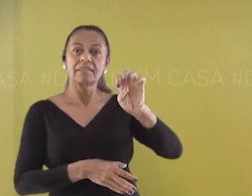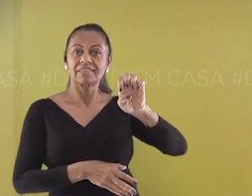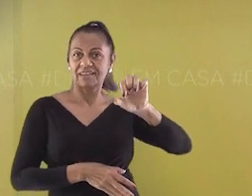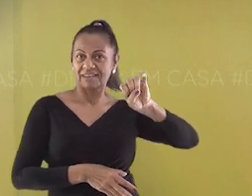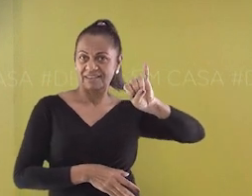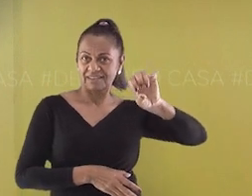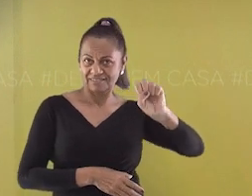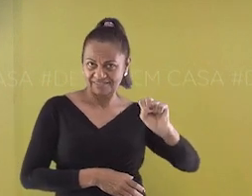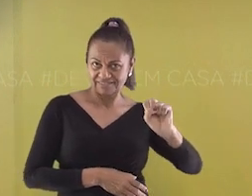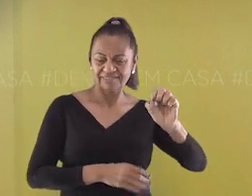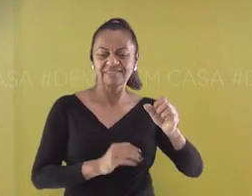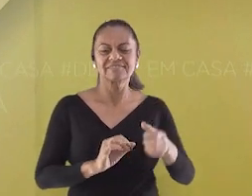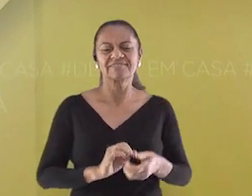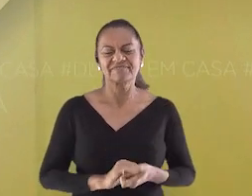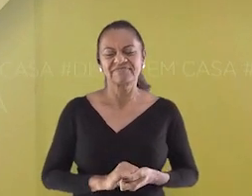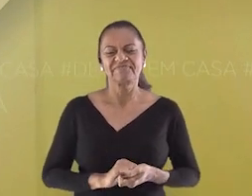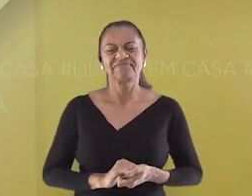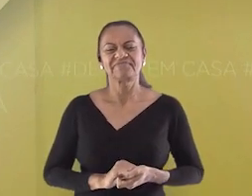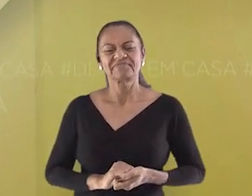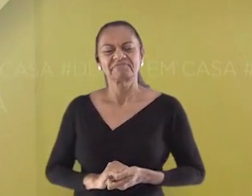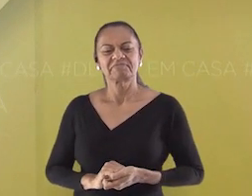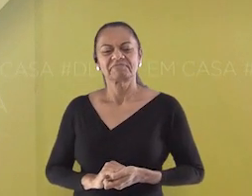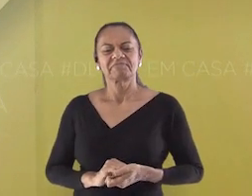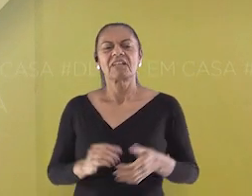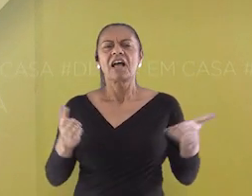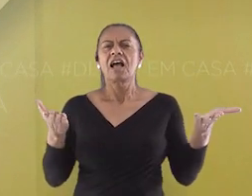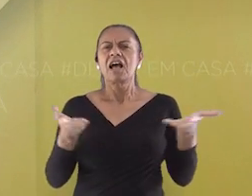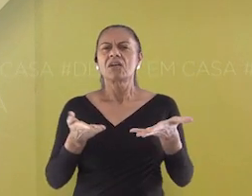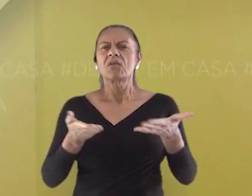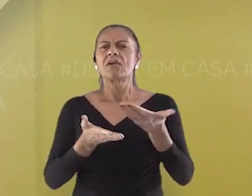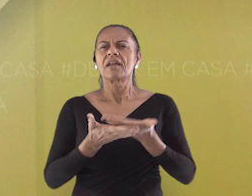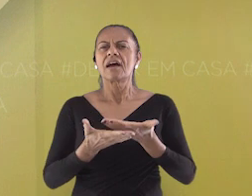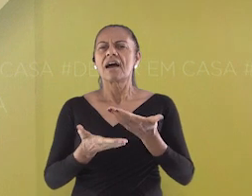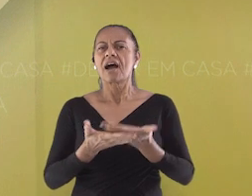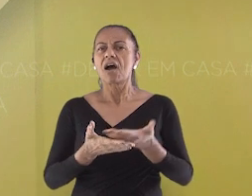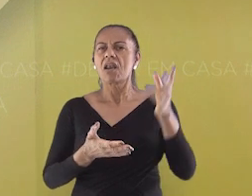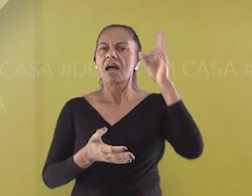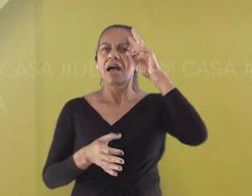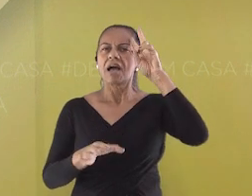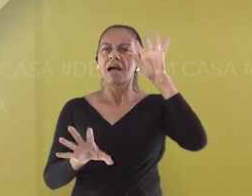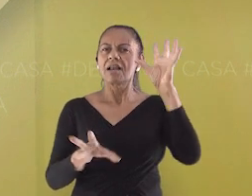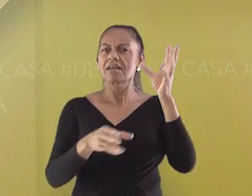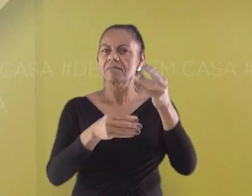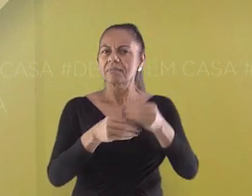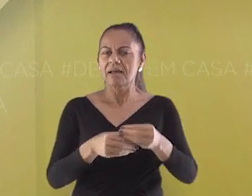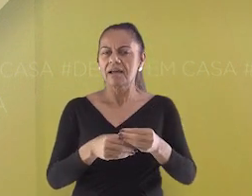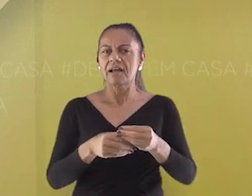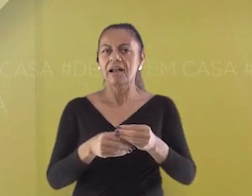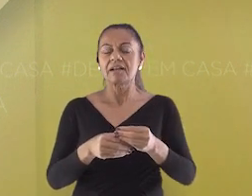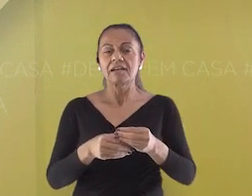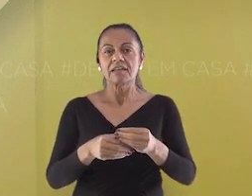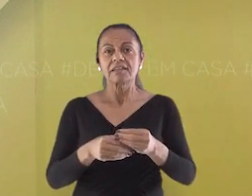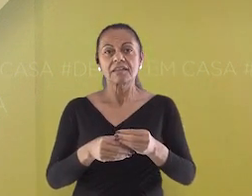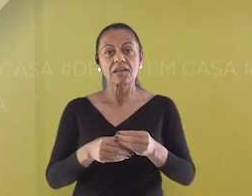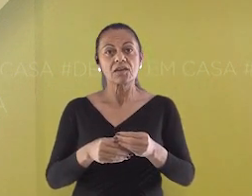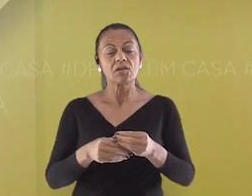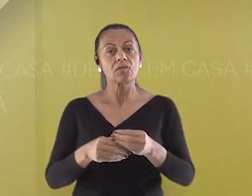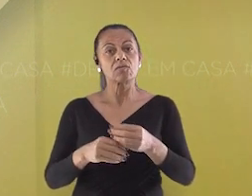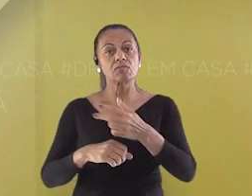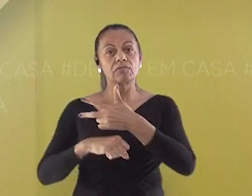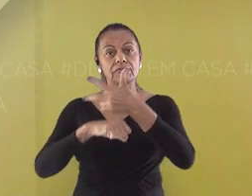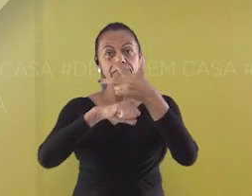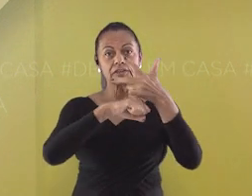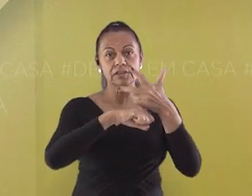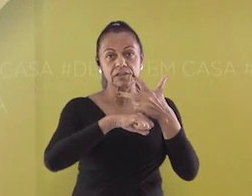hoje formam o grupo das aves. Agora, que tal relembrar o que vimos na nossa aula assistindo